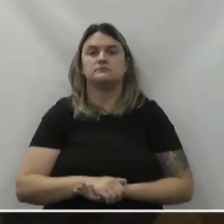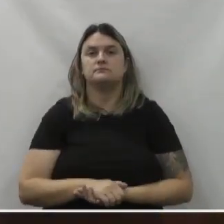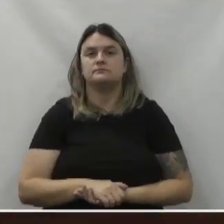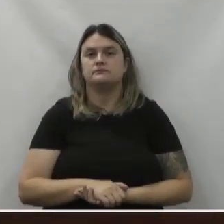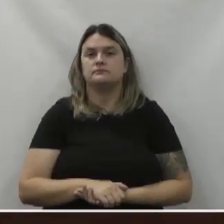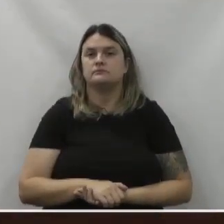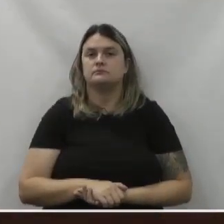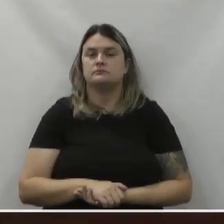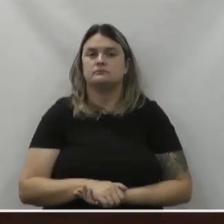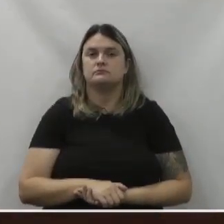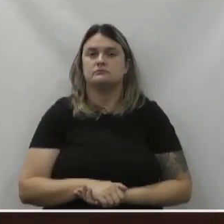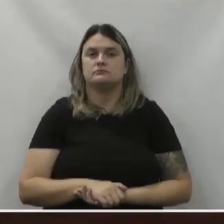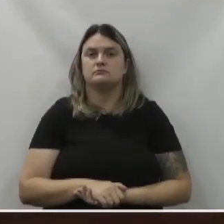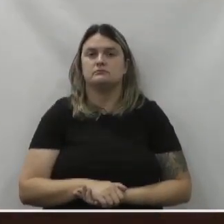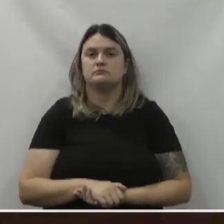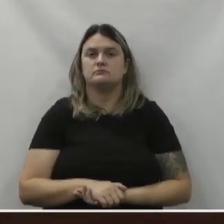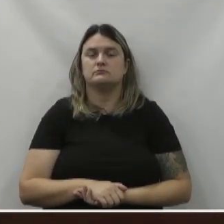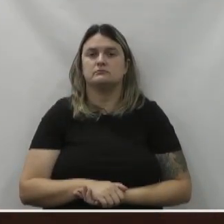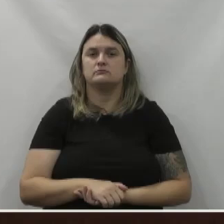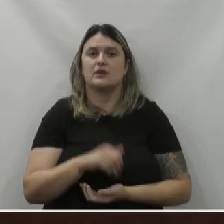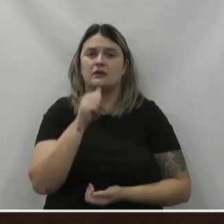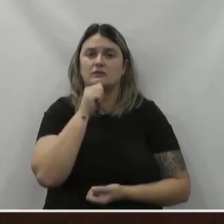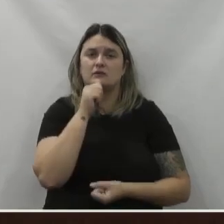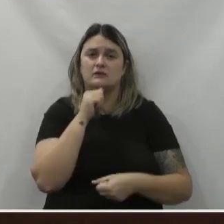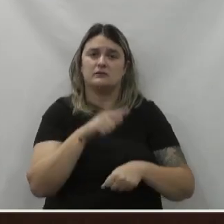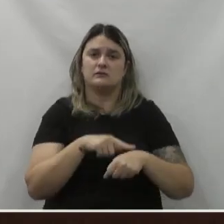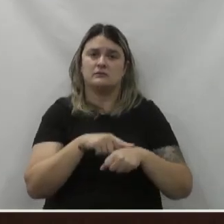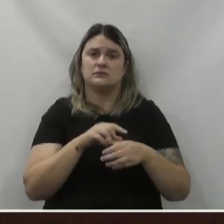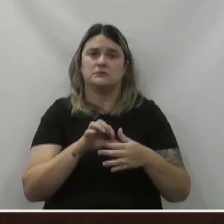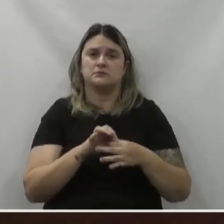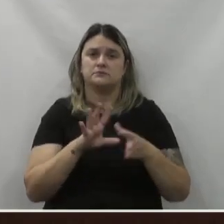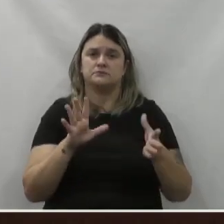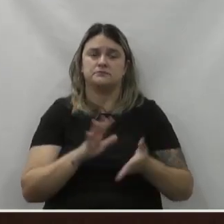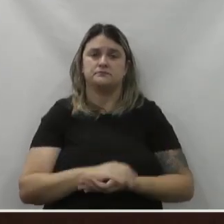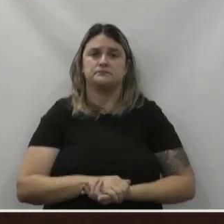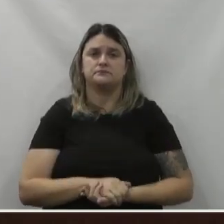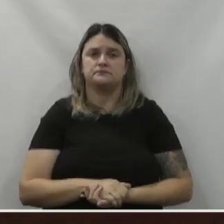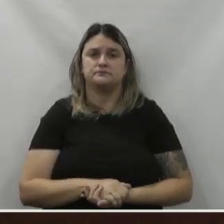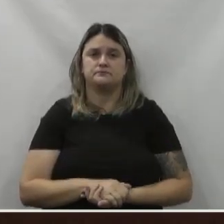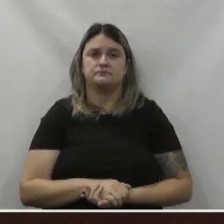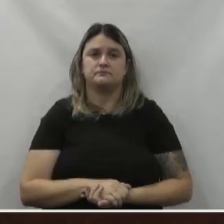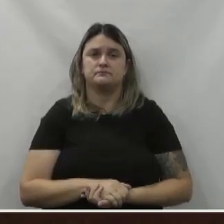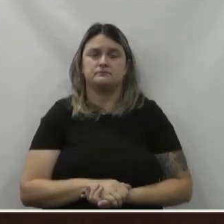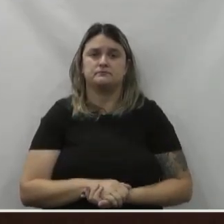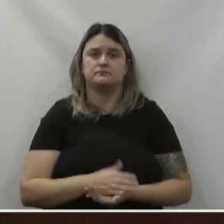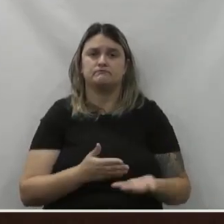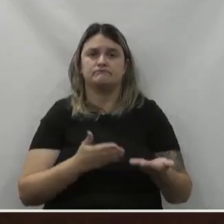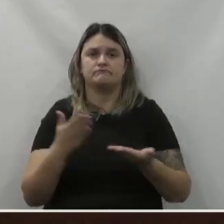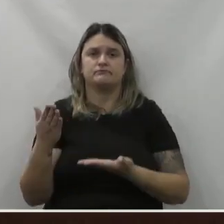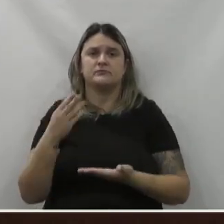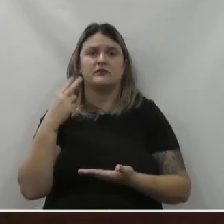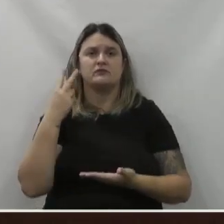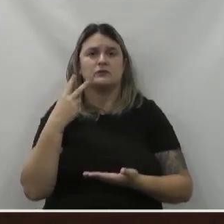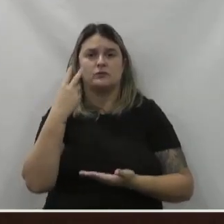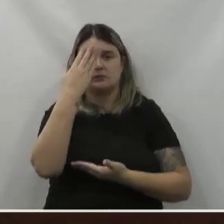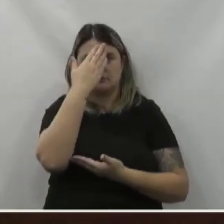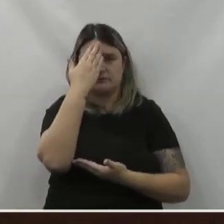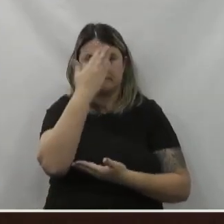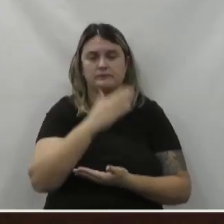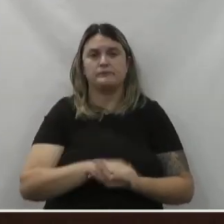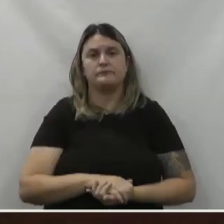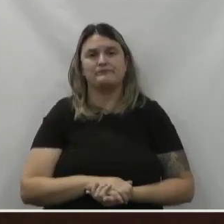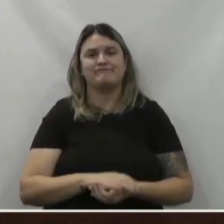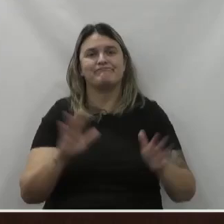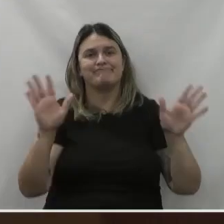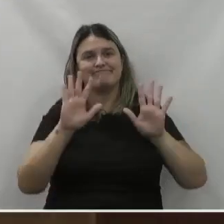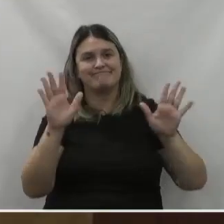Palavra livre, está em aberto. Com a palavra, vereador Cordova Neto.